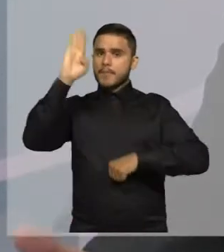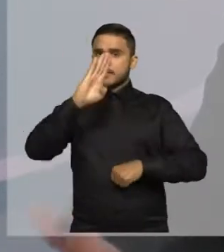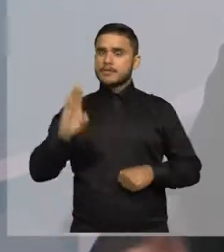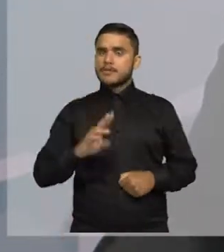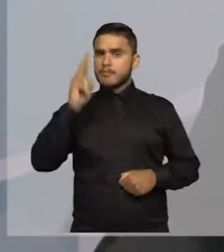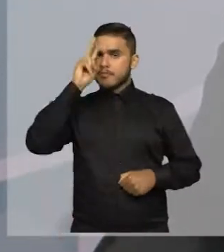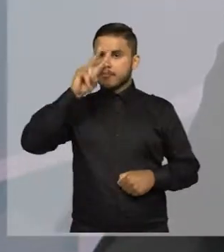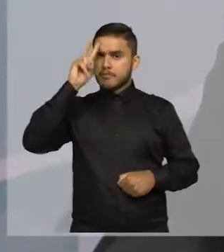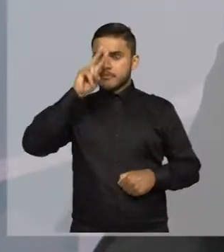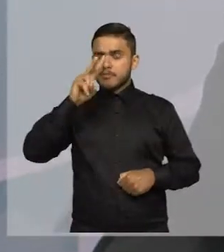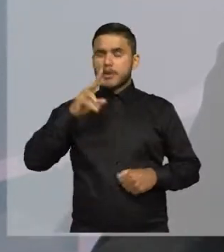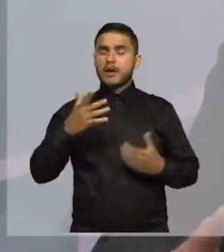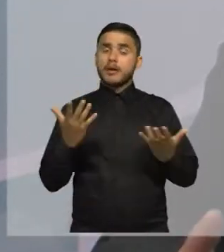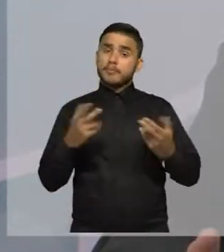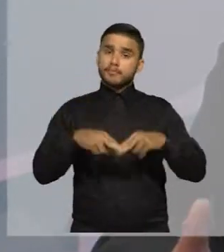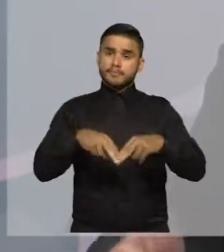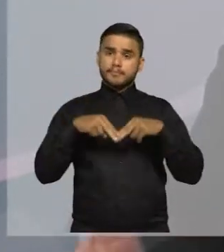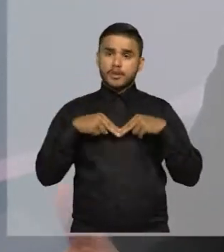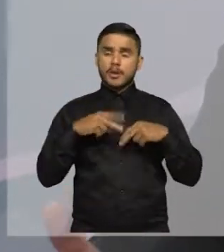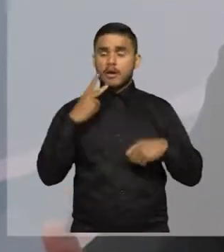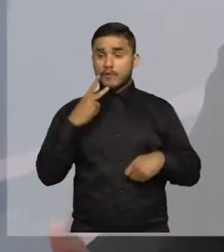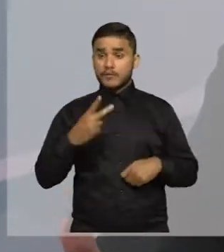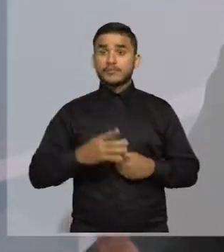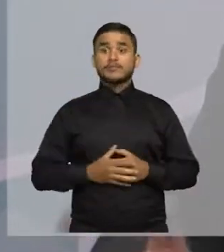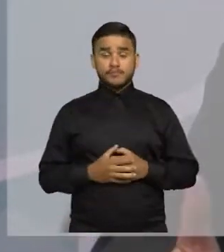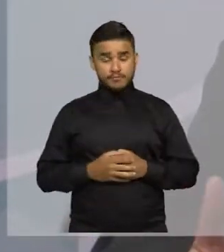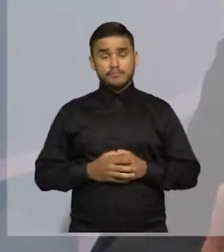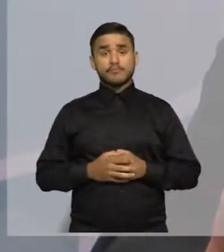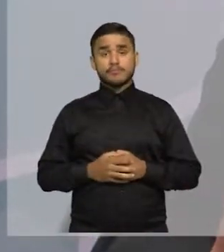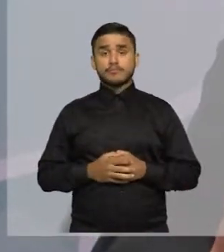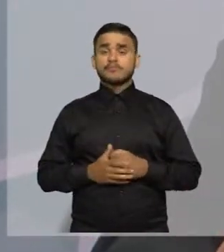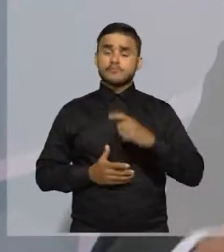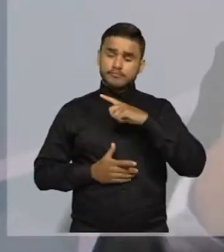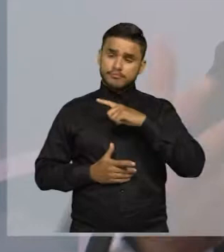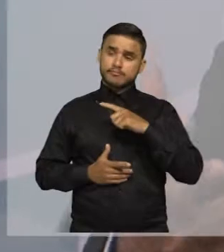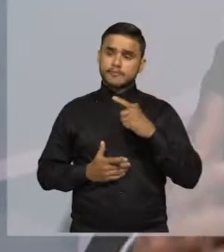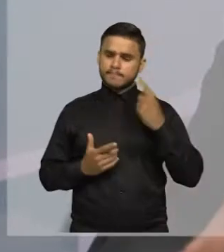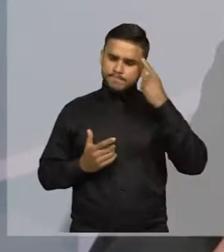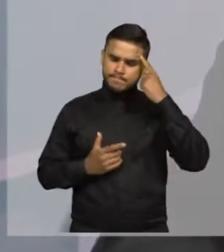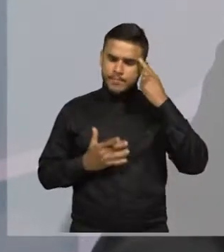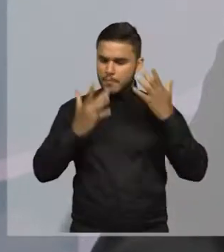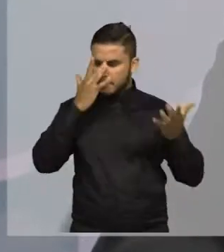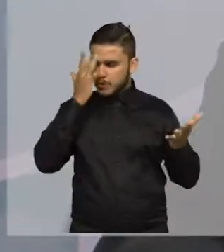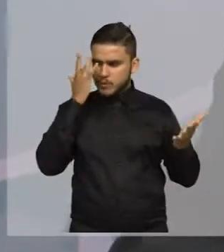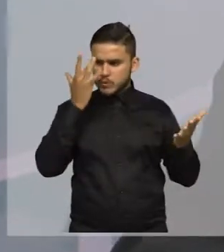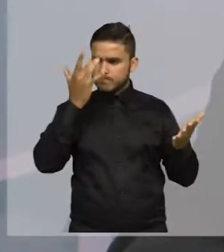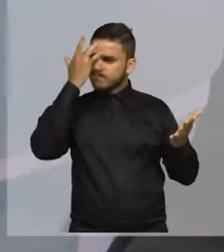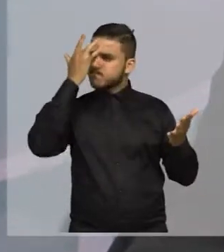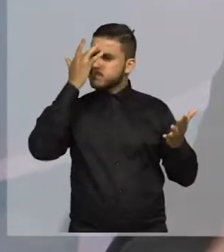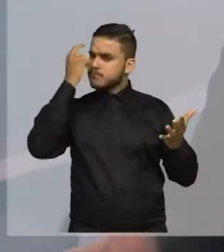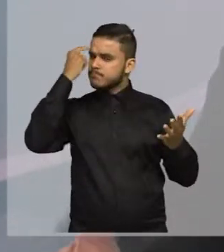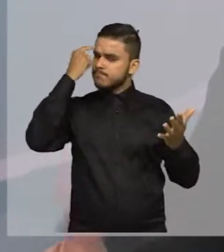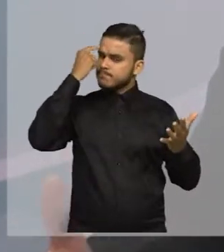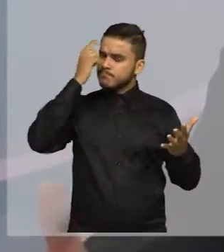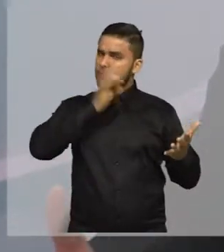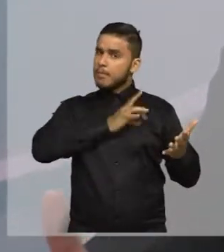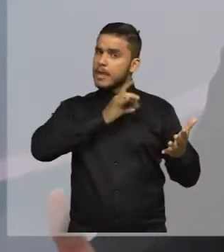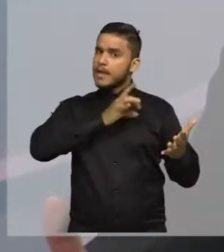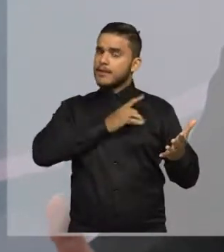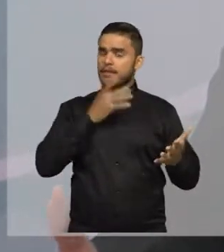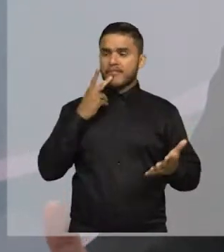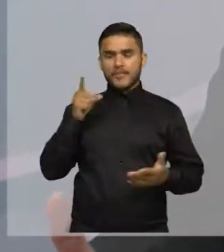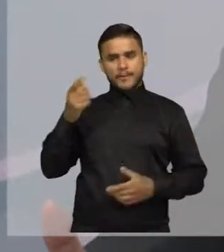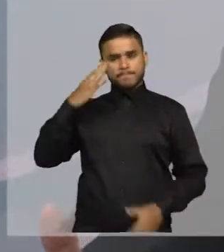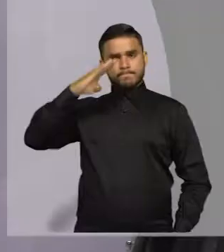de ditadura. Então, isso ainda reflete no psiquismo da sociedade. Então, as pessoas com medo